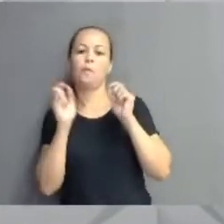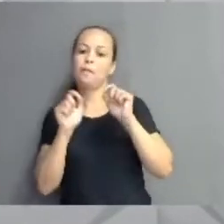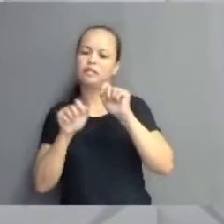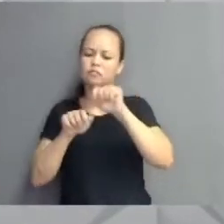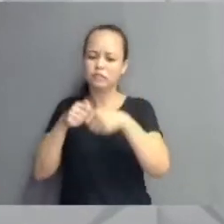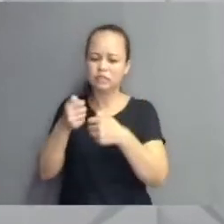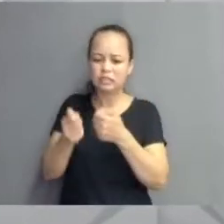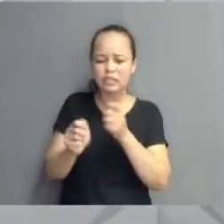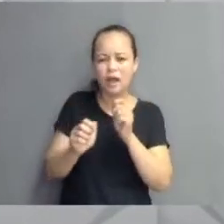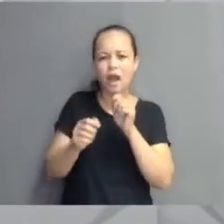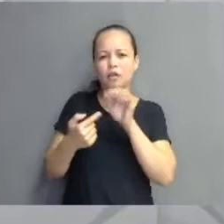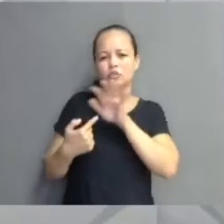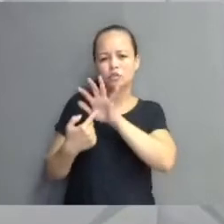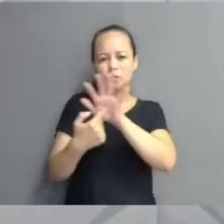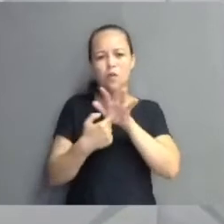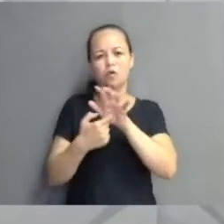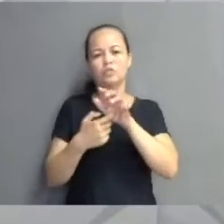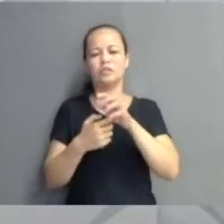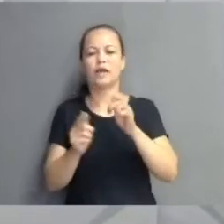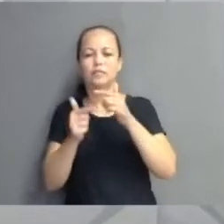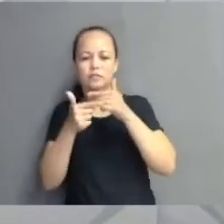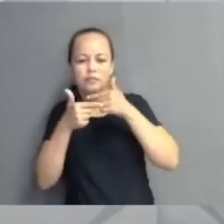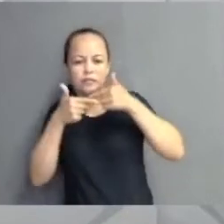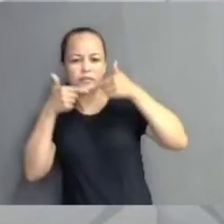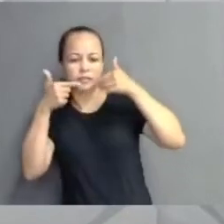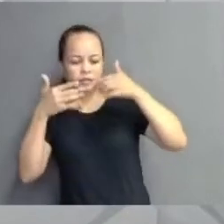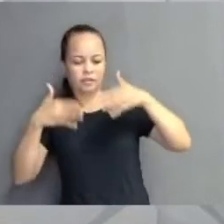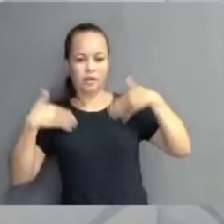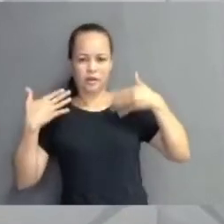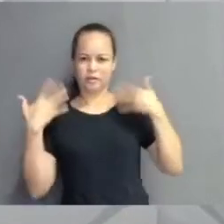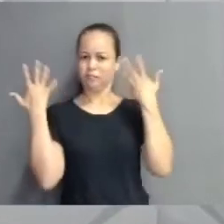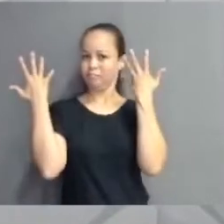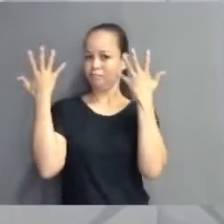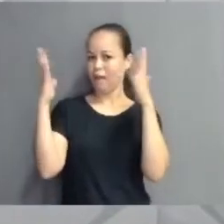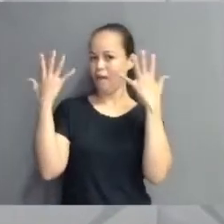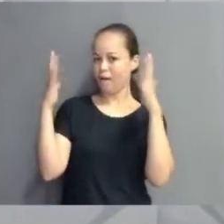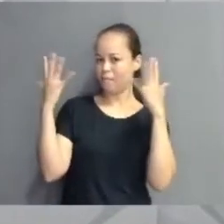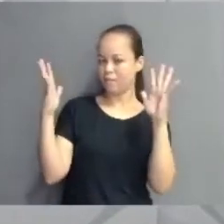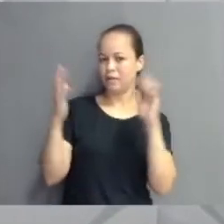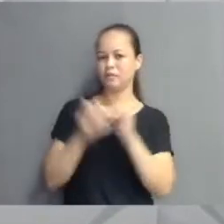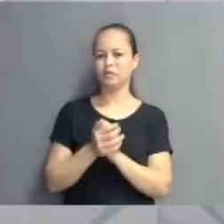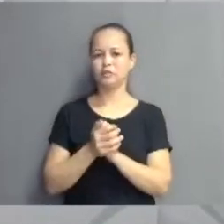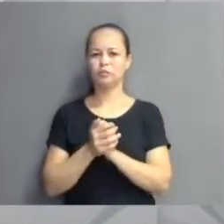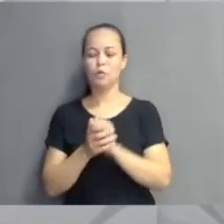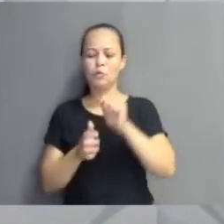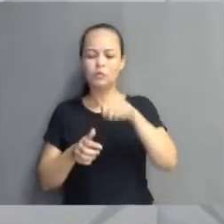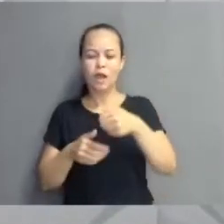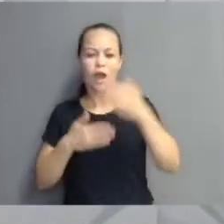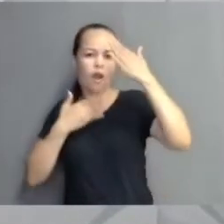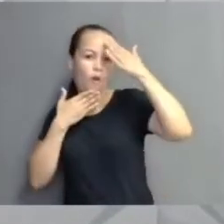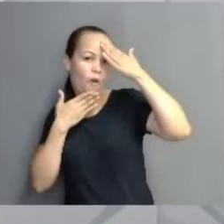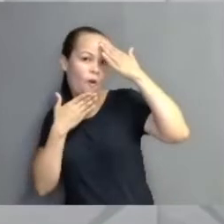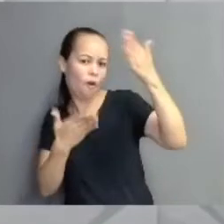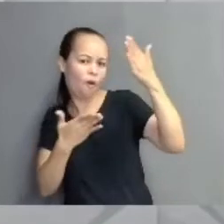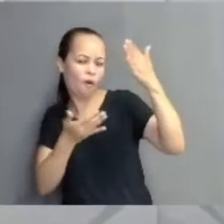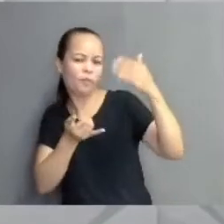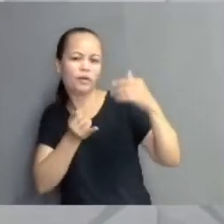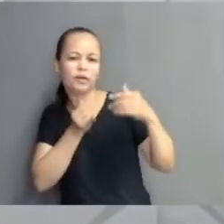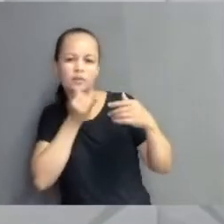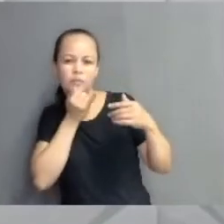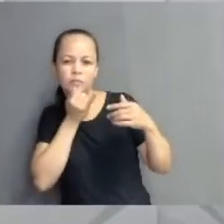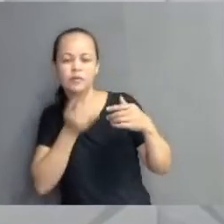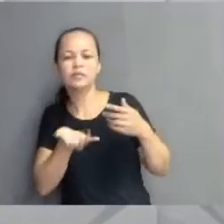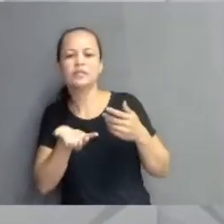está triste que você está alegre que você está de parabéns tá um sinal Zinho Obrigado por exemplo cê